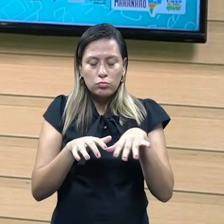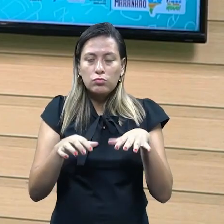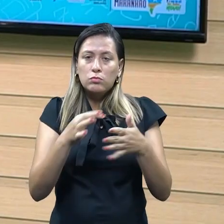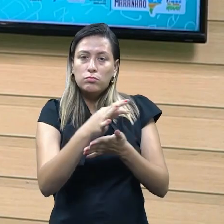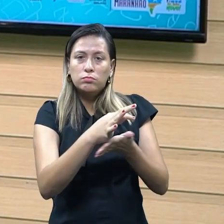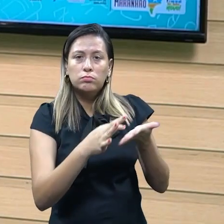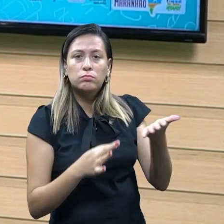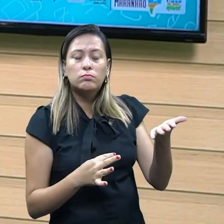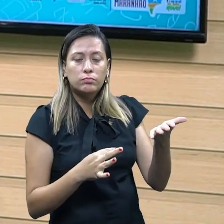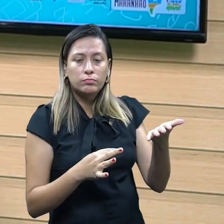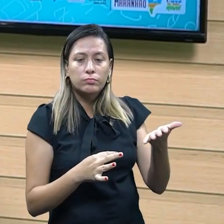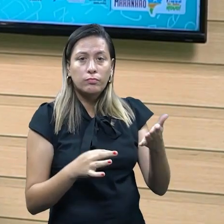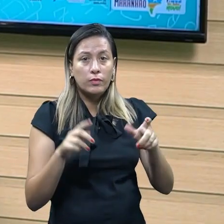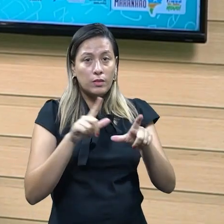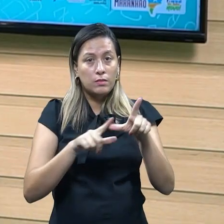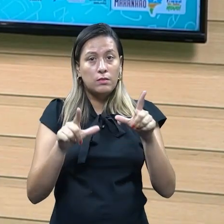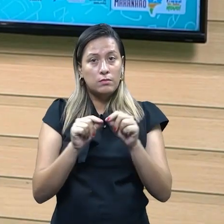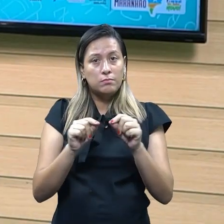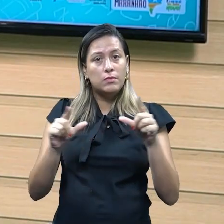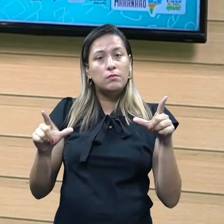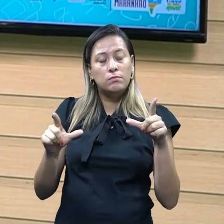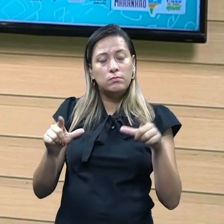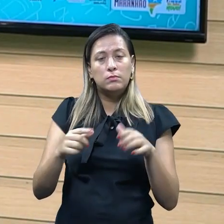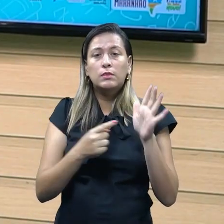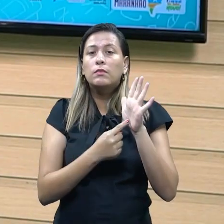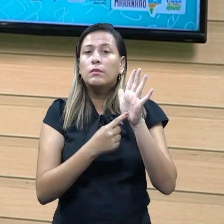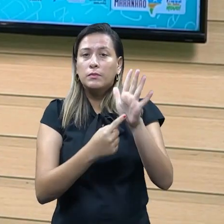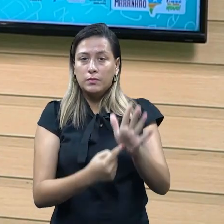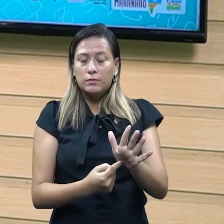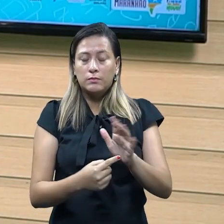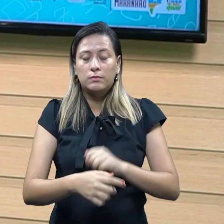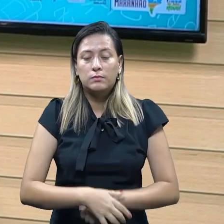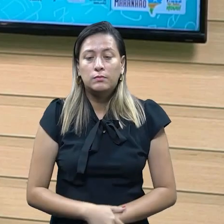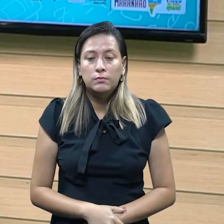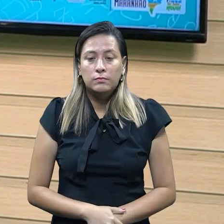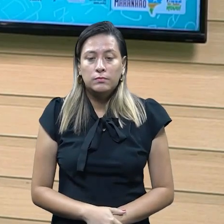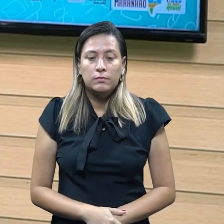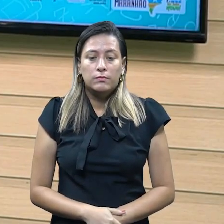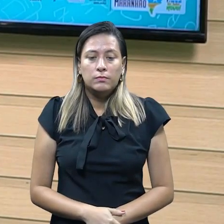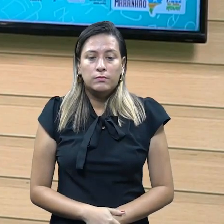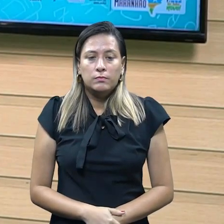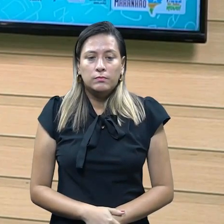o texto em maiúsculo que vai estar disponível nessas funções.